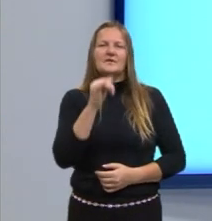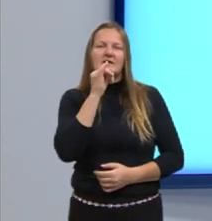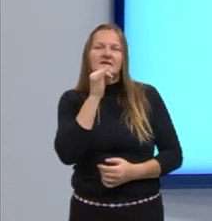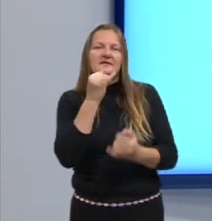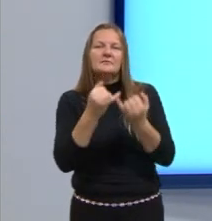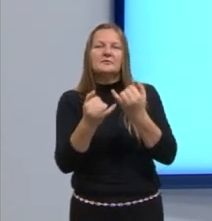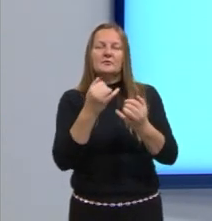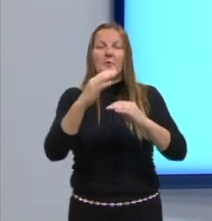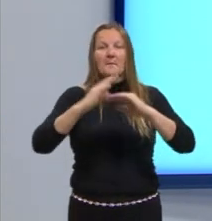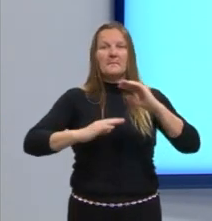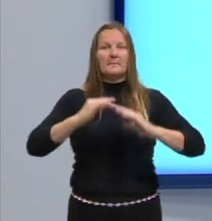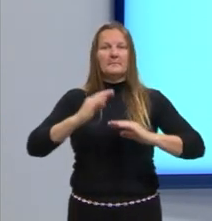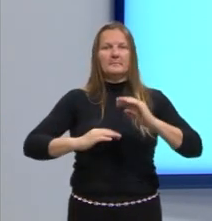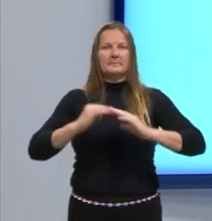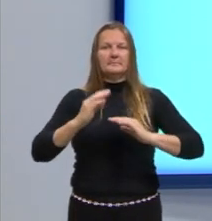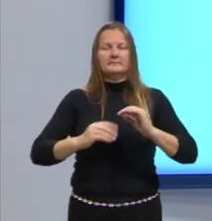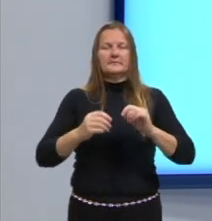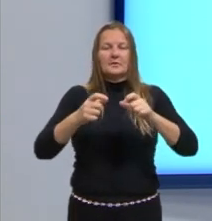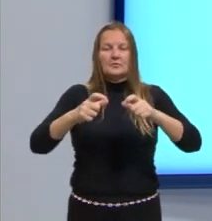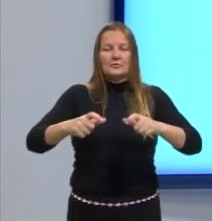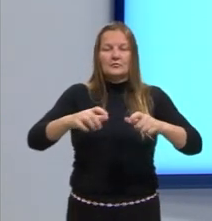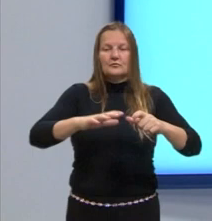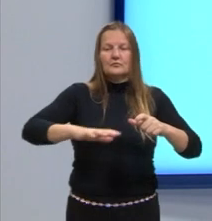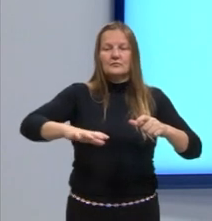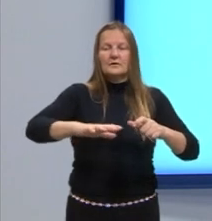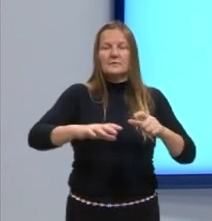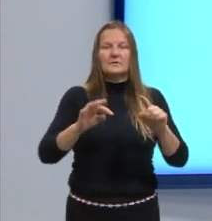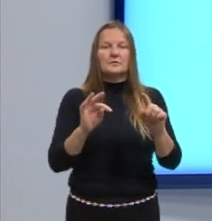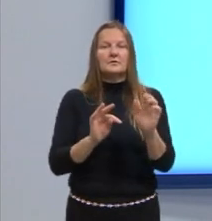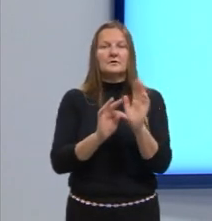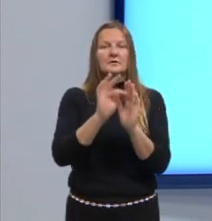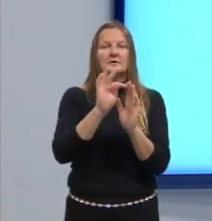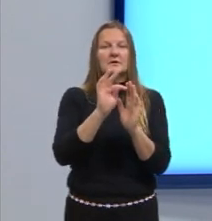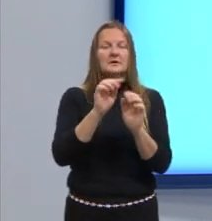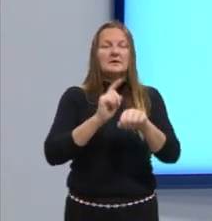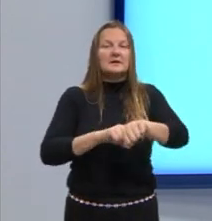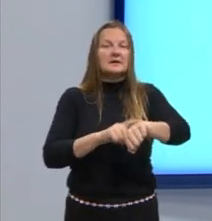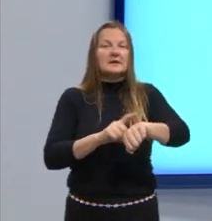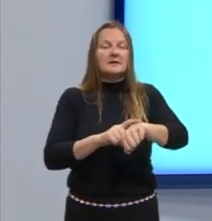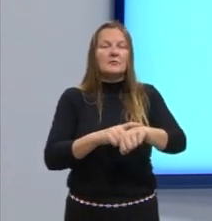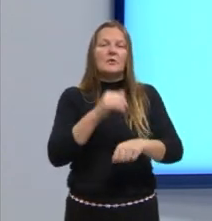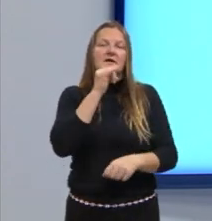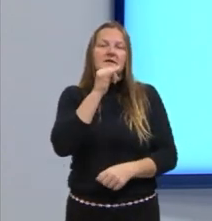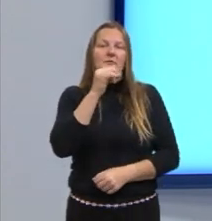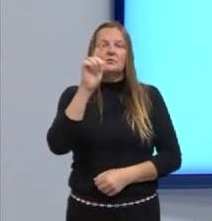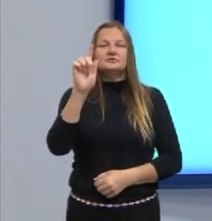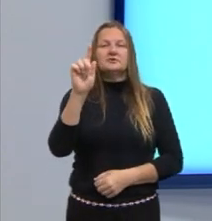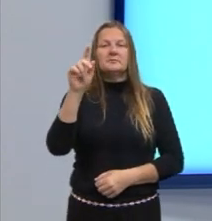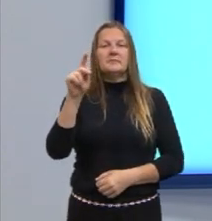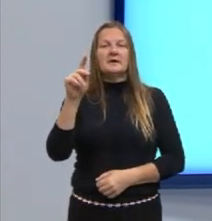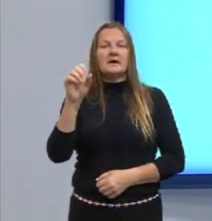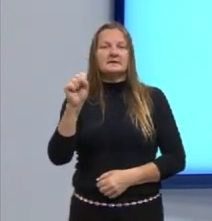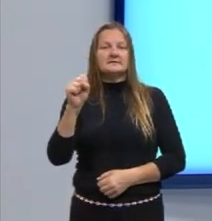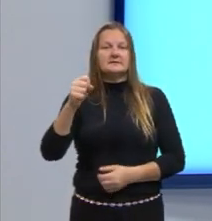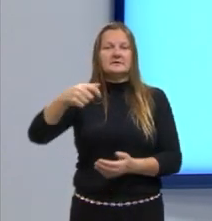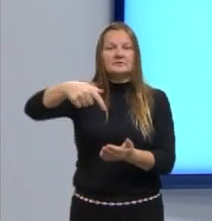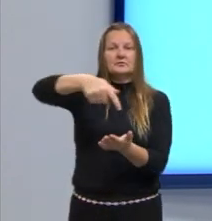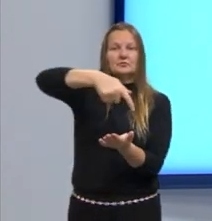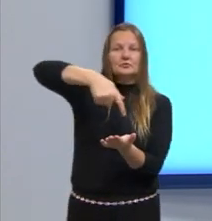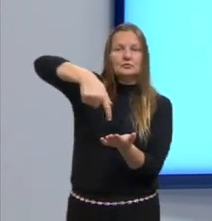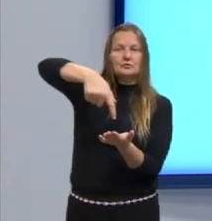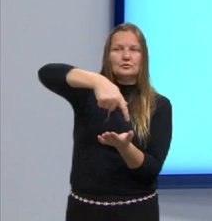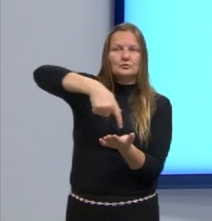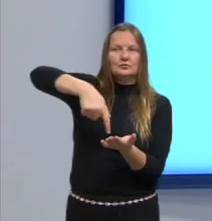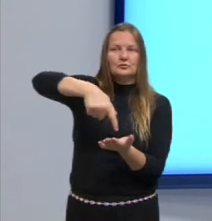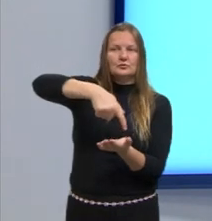prático sobre aplicação de espaço e tempo é o uso então de GPS é o nosso GPS hoje em dia ele